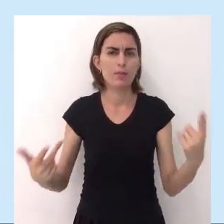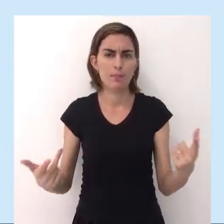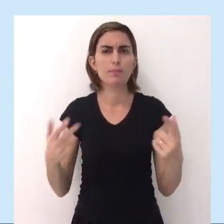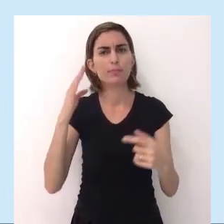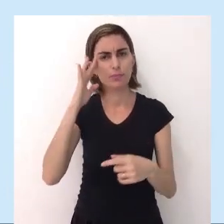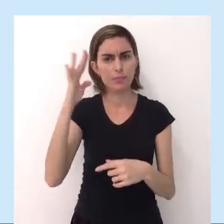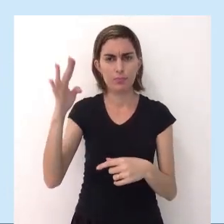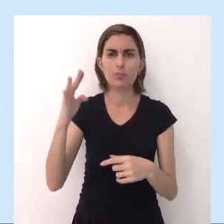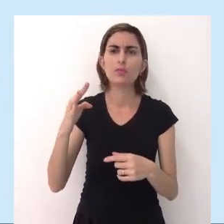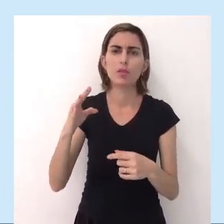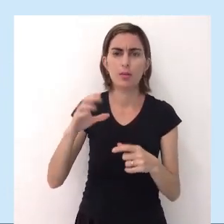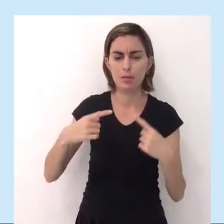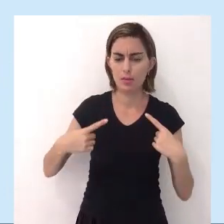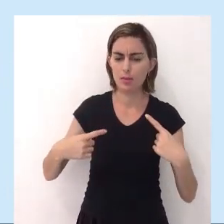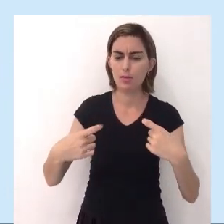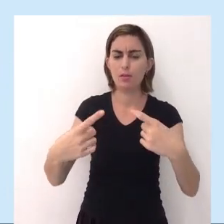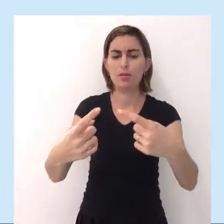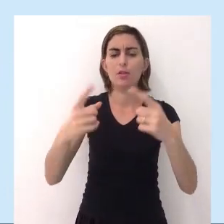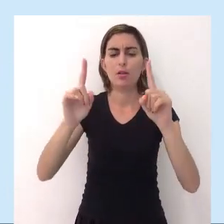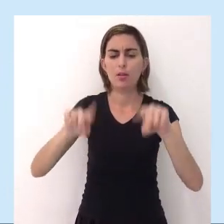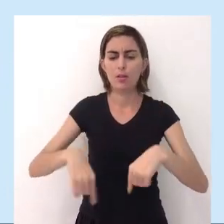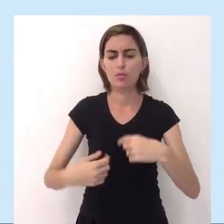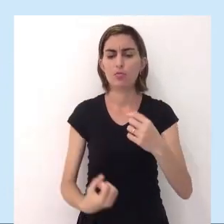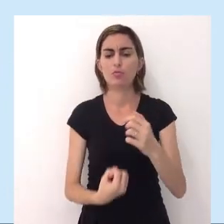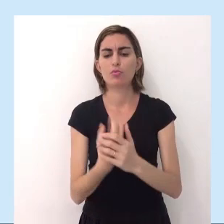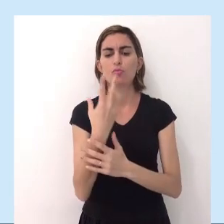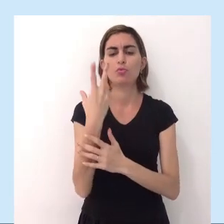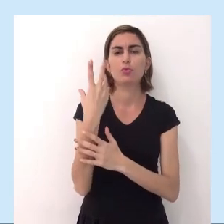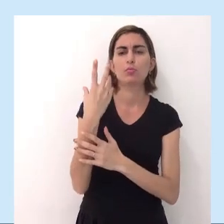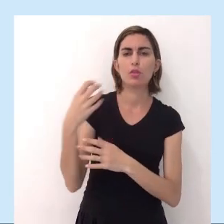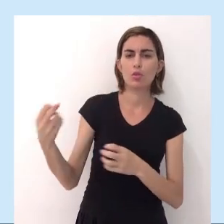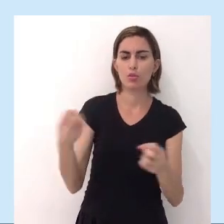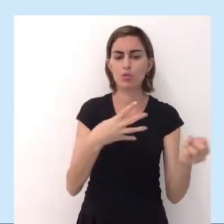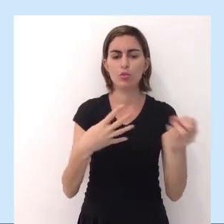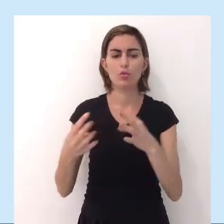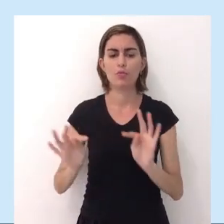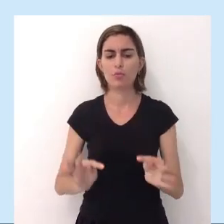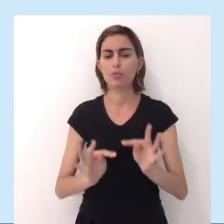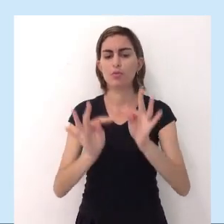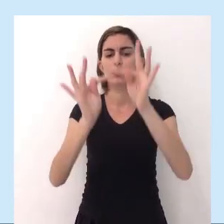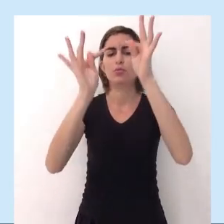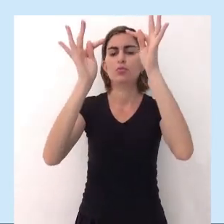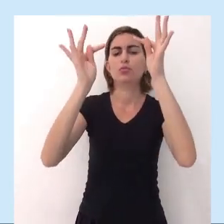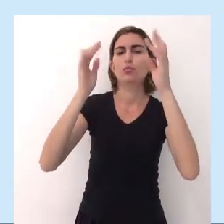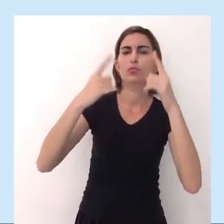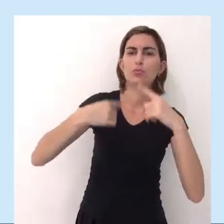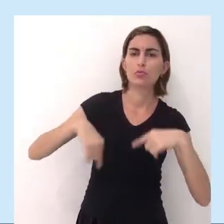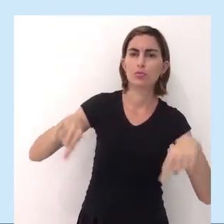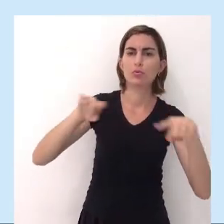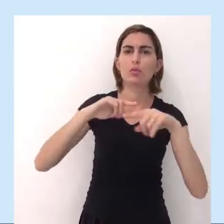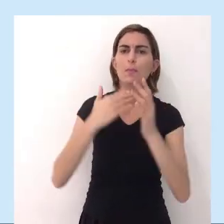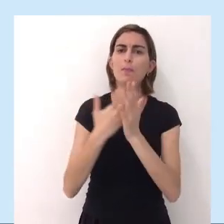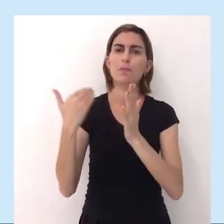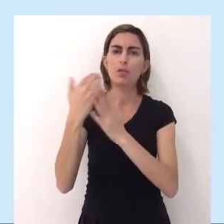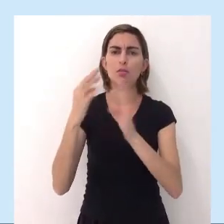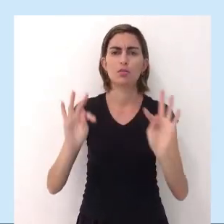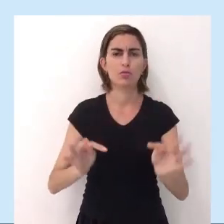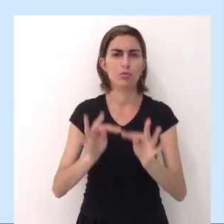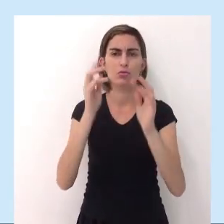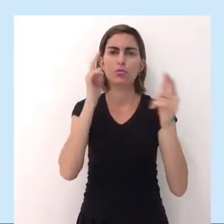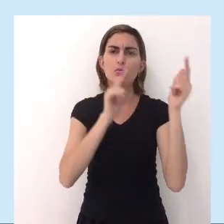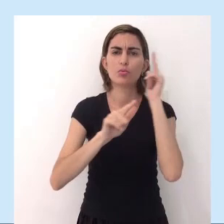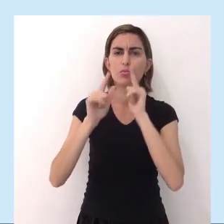dos grandes fatores para o ganho da guerra foi o surgimento de novas tecnologias, e quem conseguia produzir mais